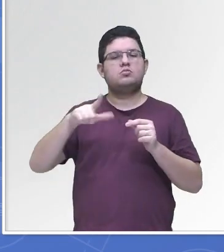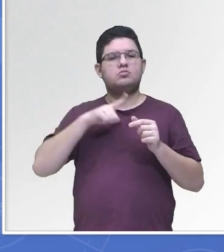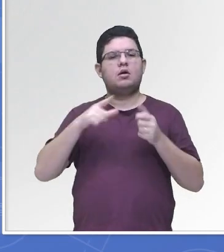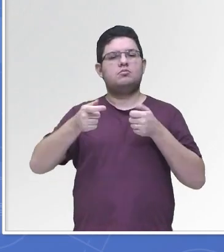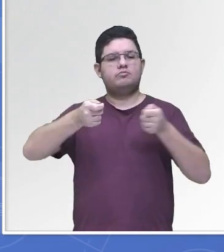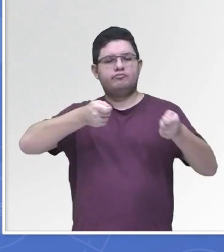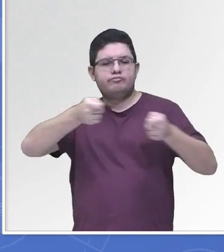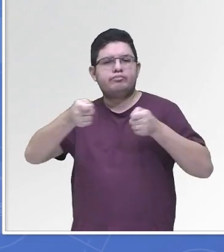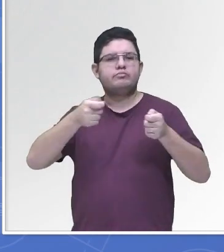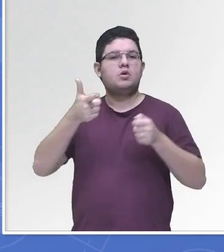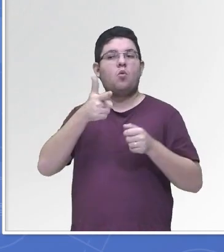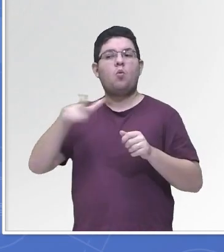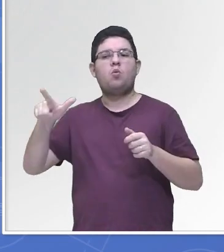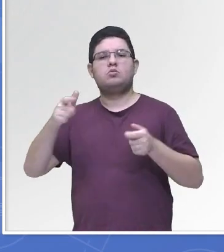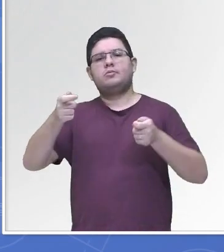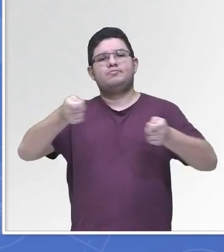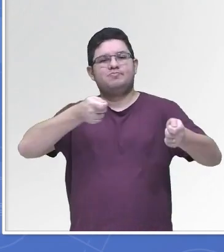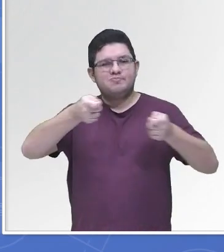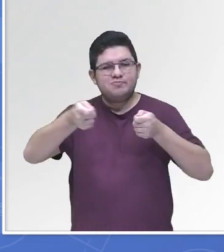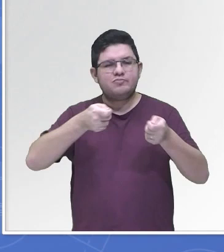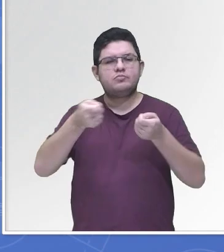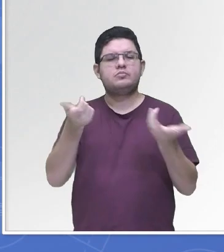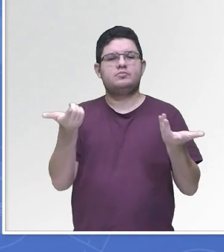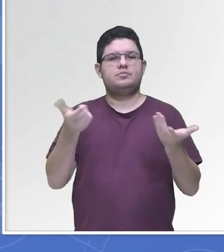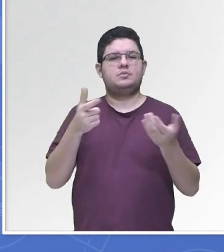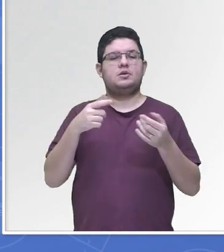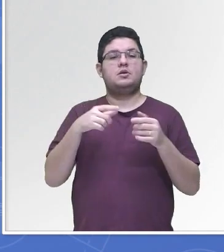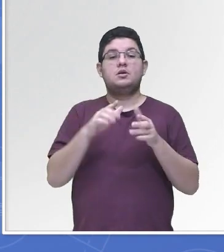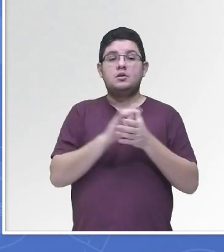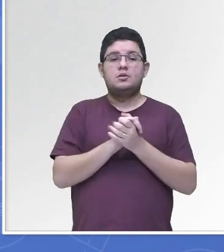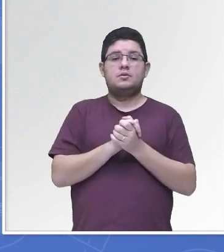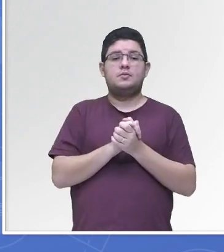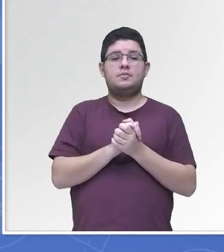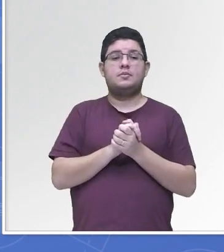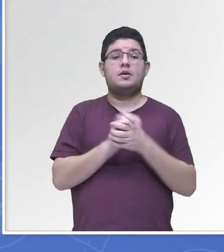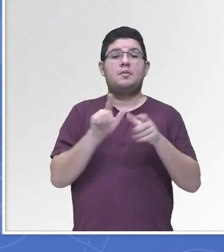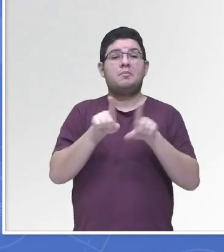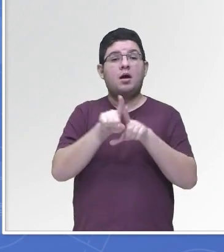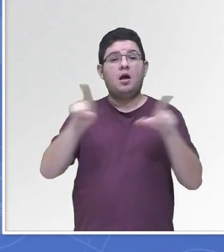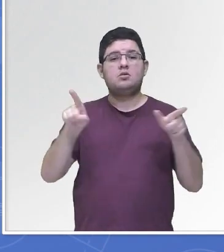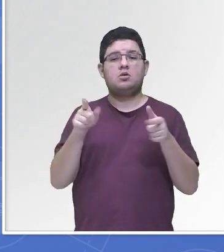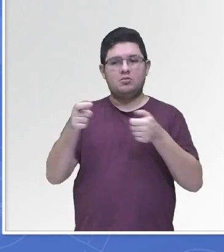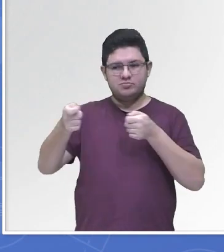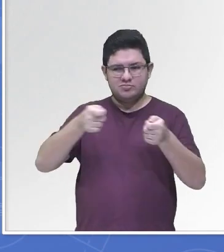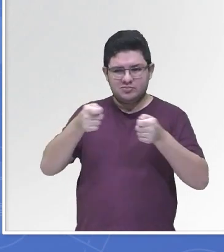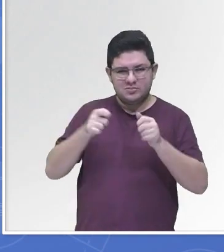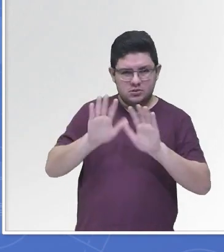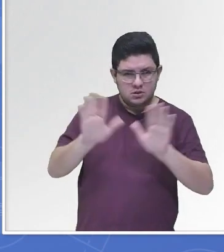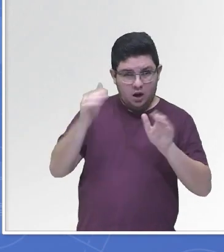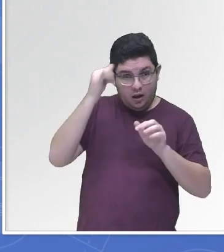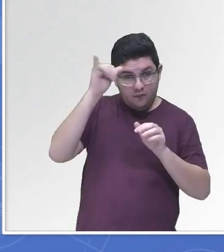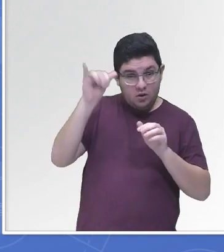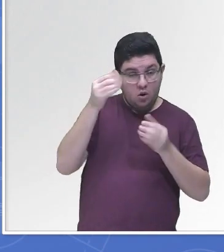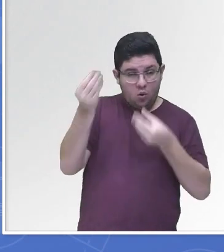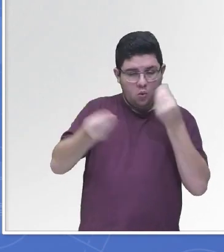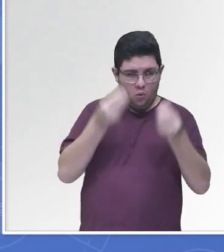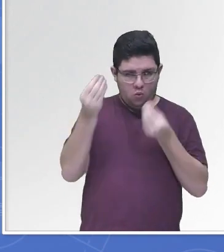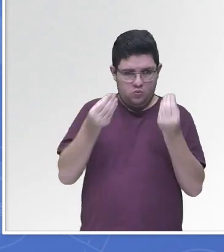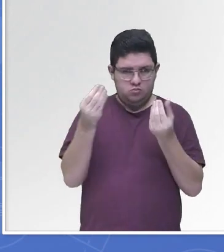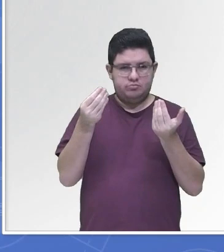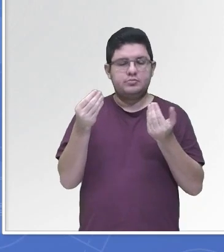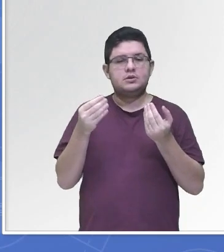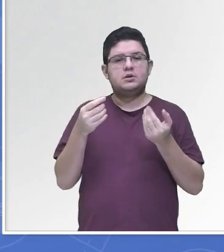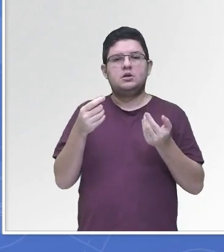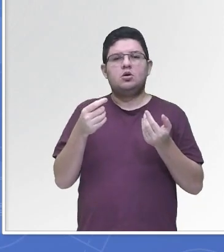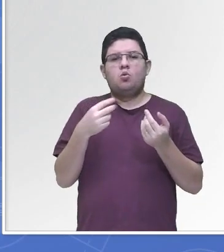ser novamente tragado, eu vou ser novamente sugado. Mas para que isso não aconteça, eu não posso deixar de lado, eu